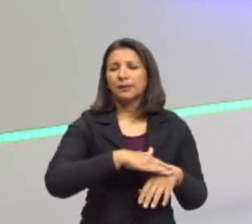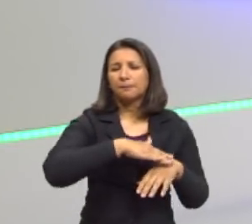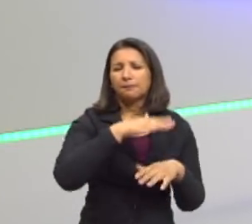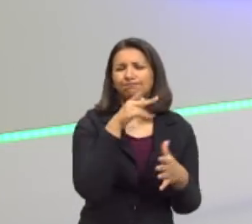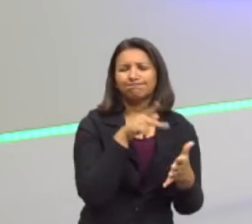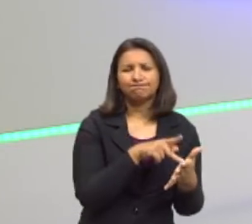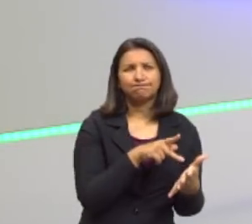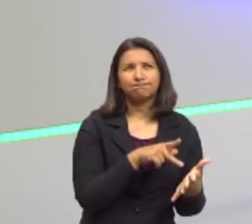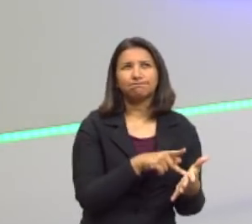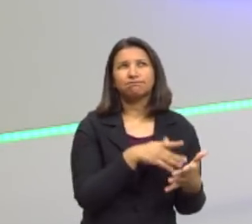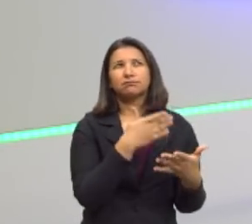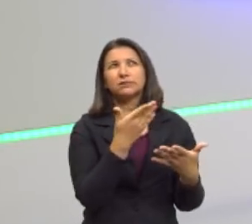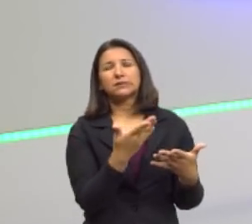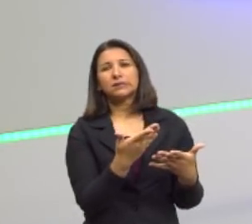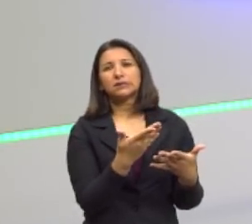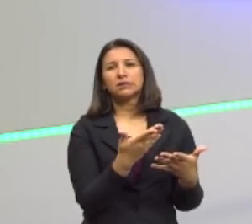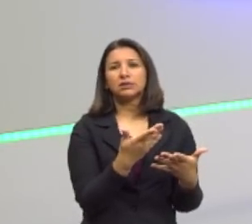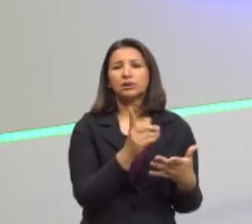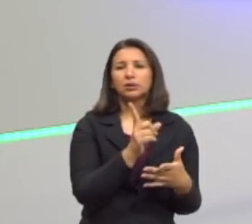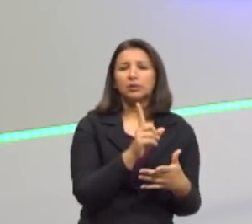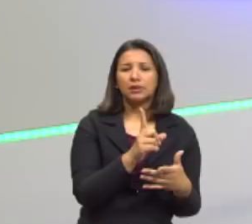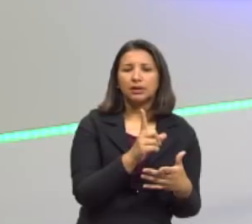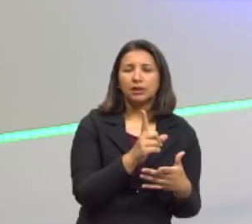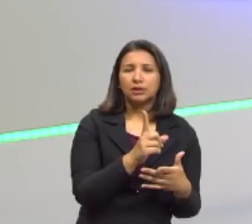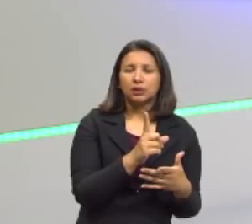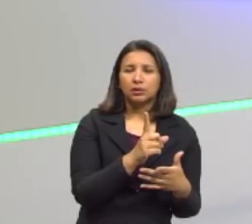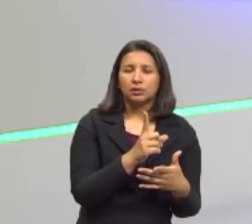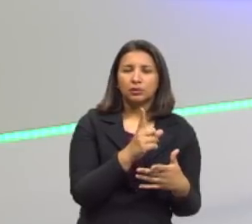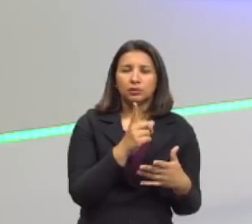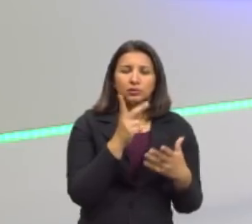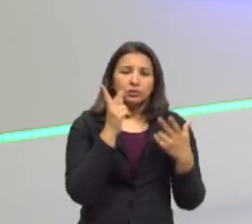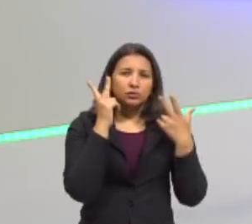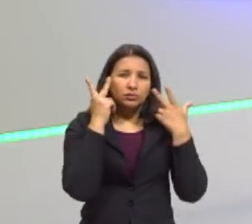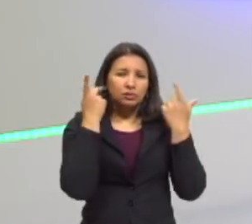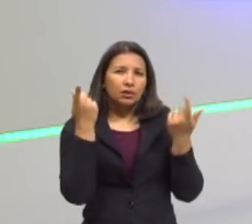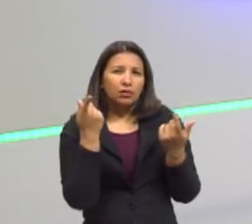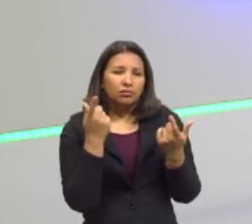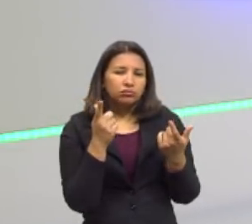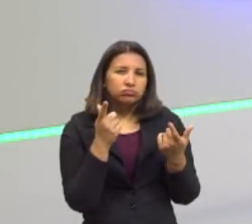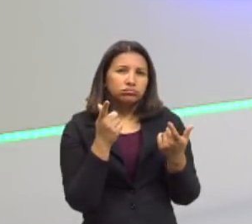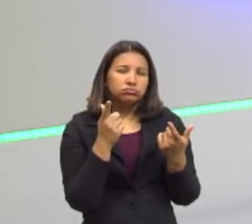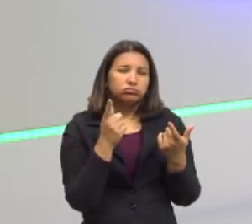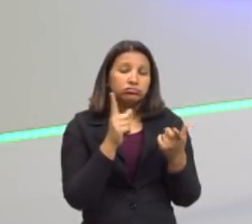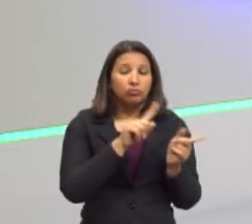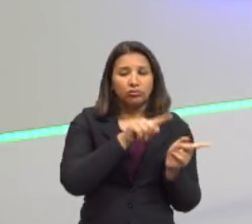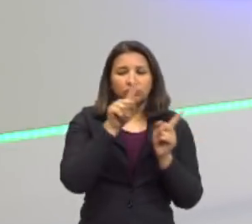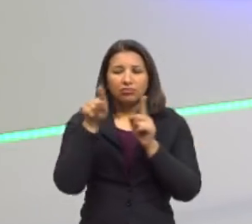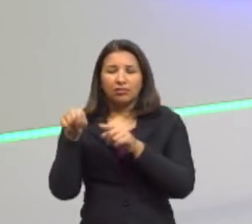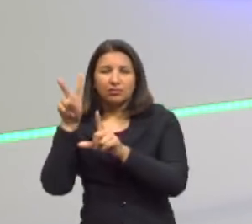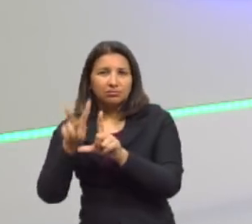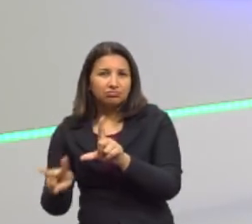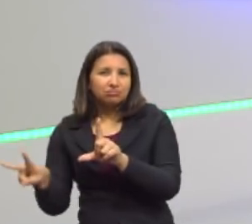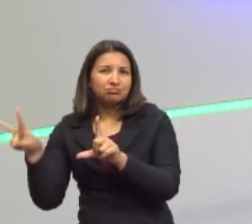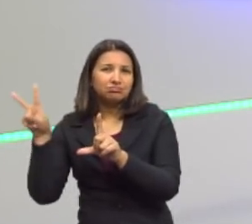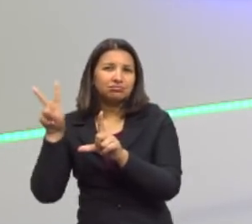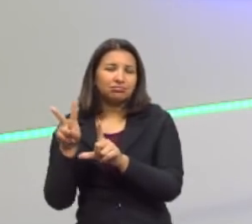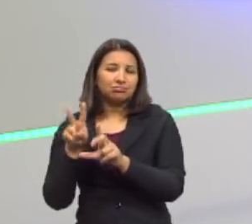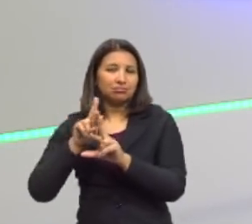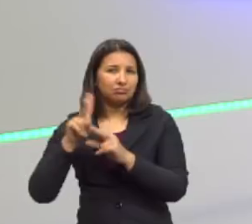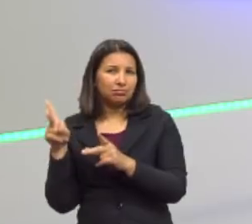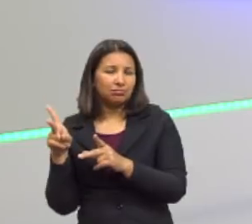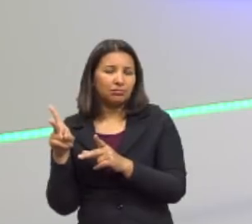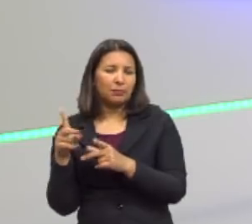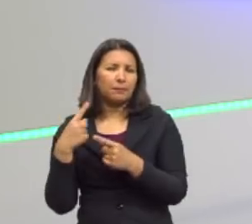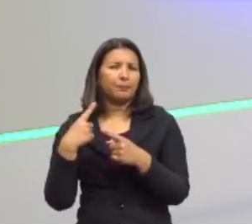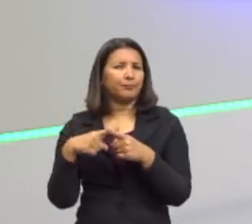ela não é tão comum a gente notar quanto a imagem virtual, certo?